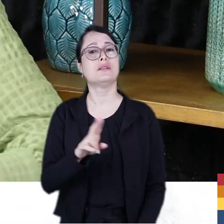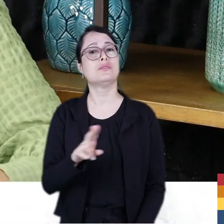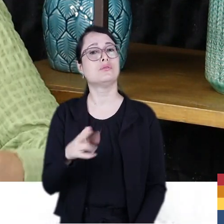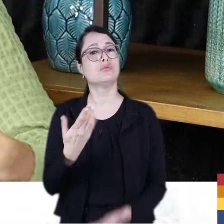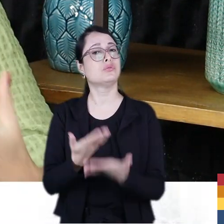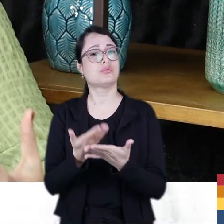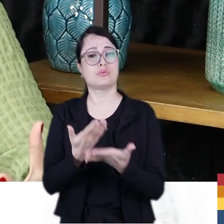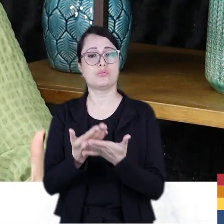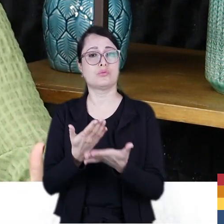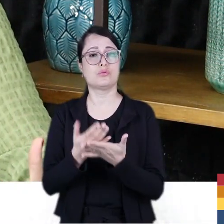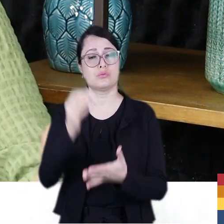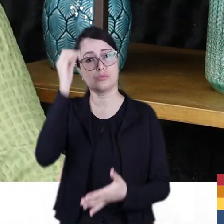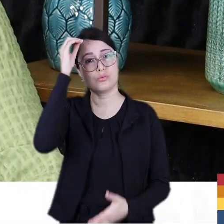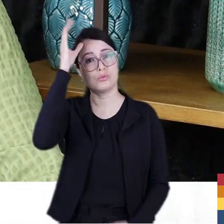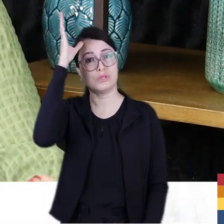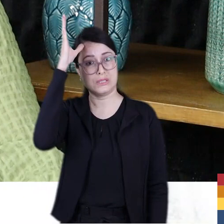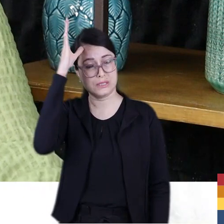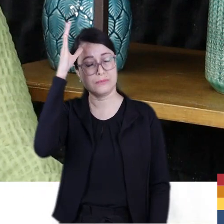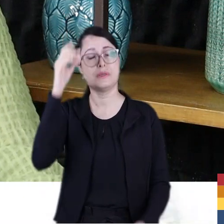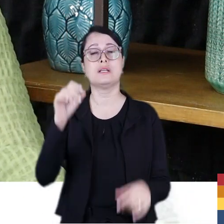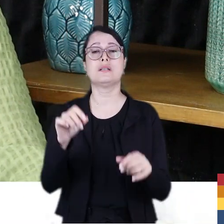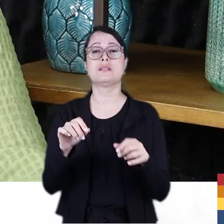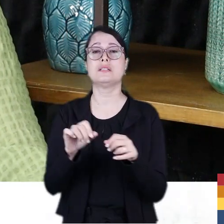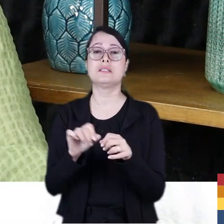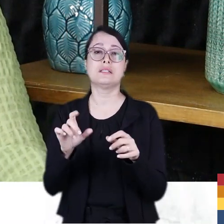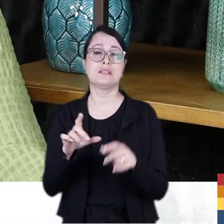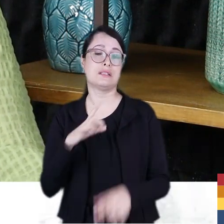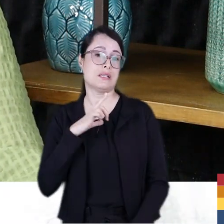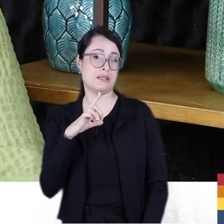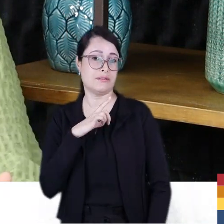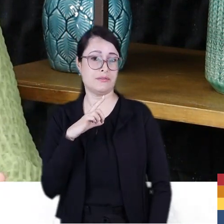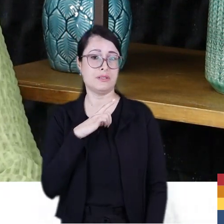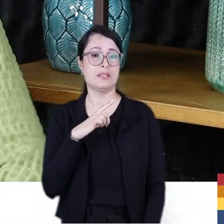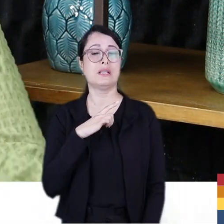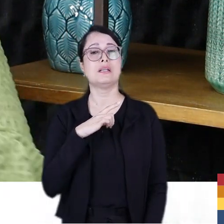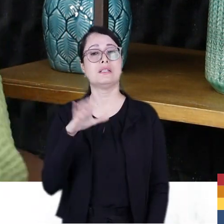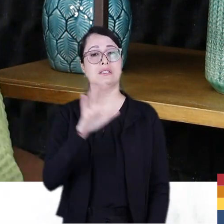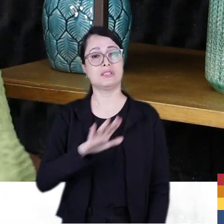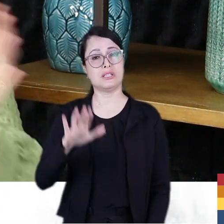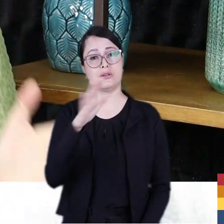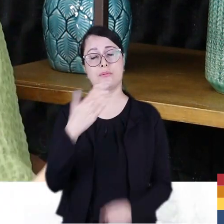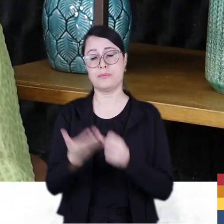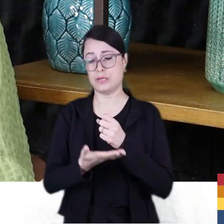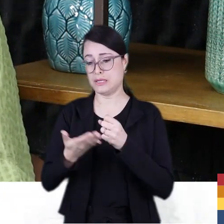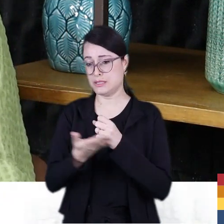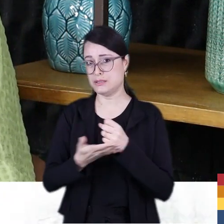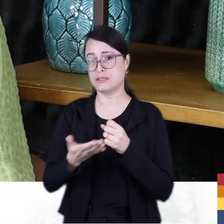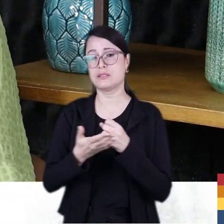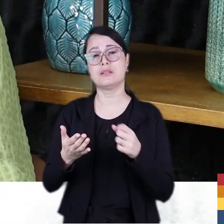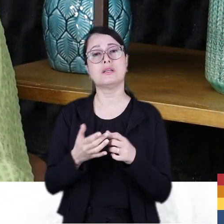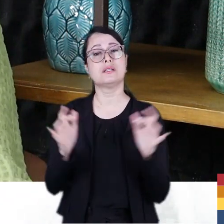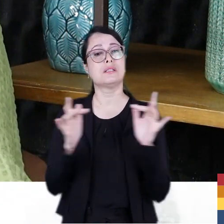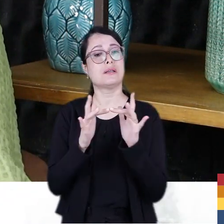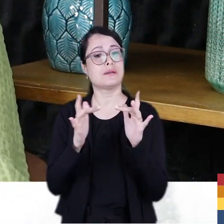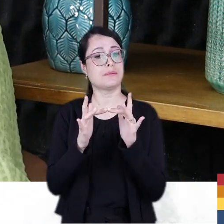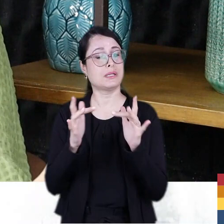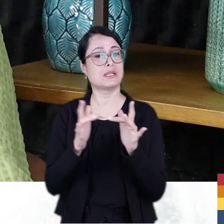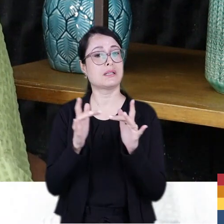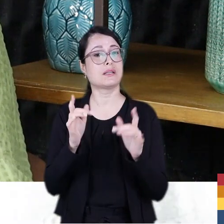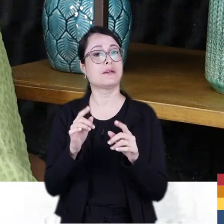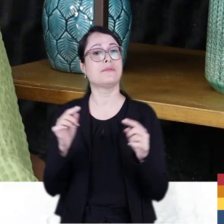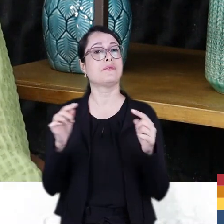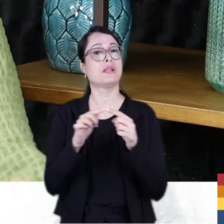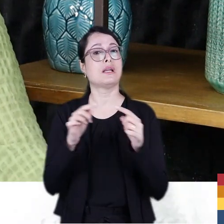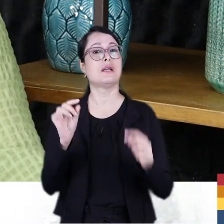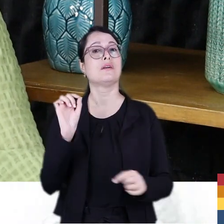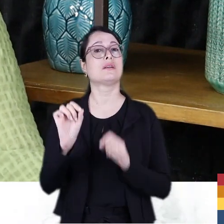e para a gente evitar que a gente compreenda que seja assim, que seja só um título de aprofundamento de um conteúdo que não foi possível tratar, não